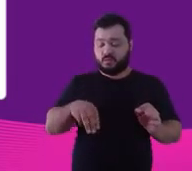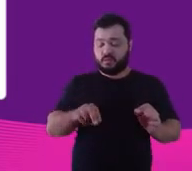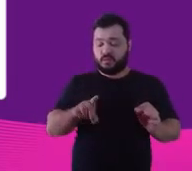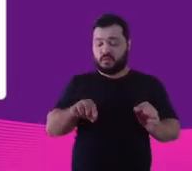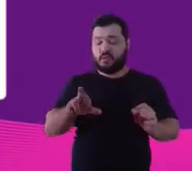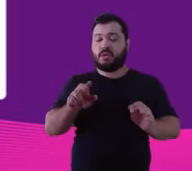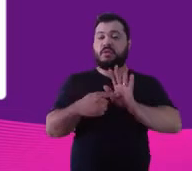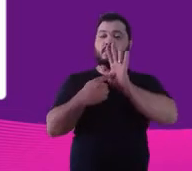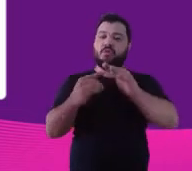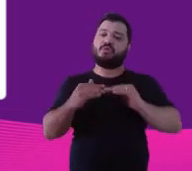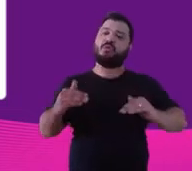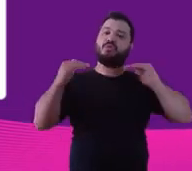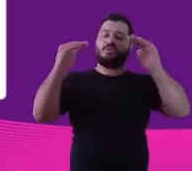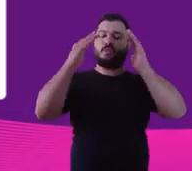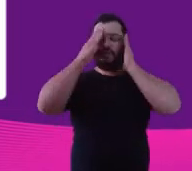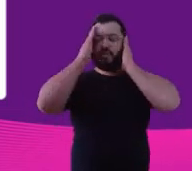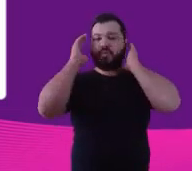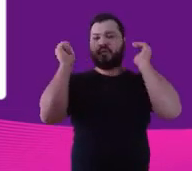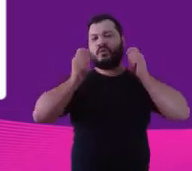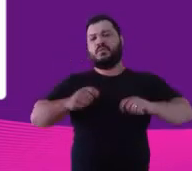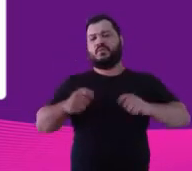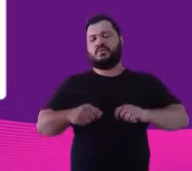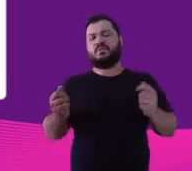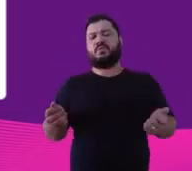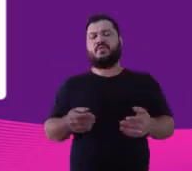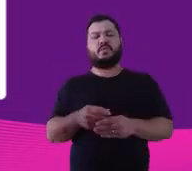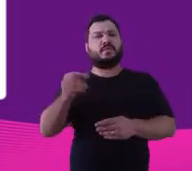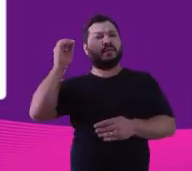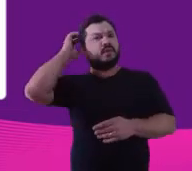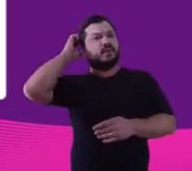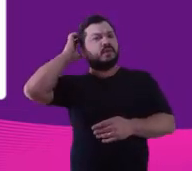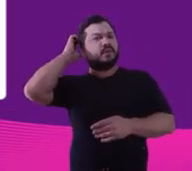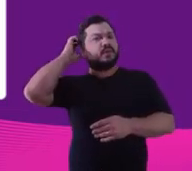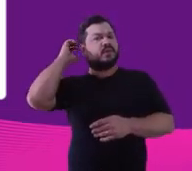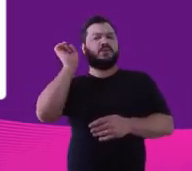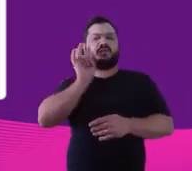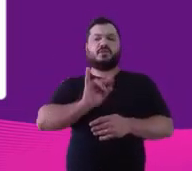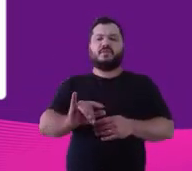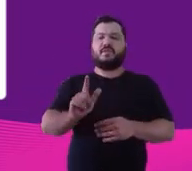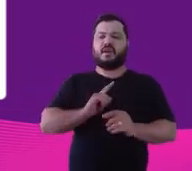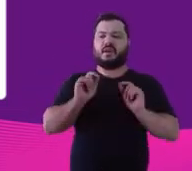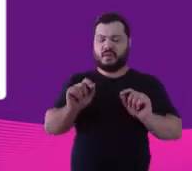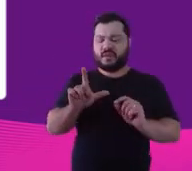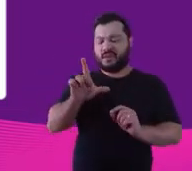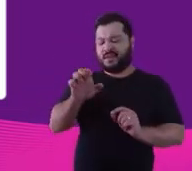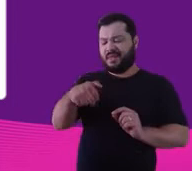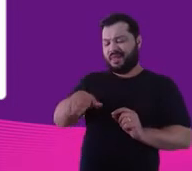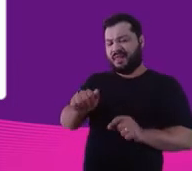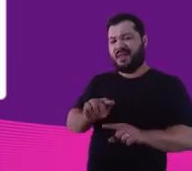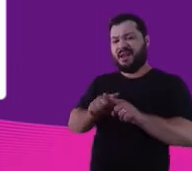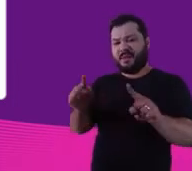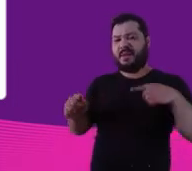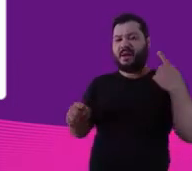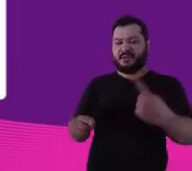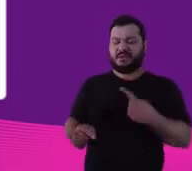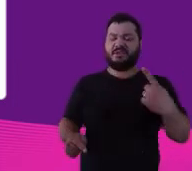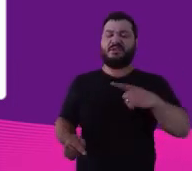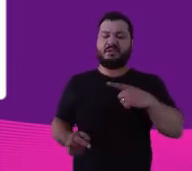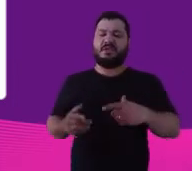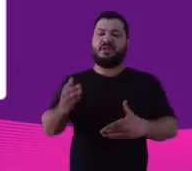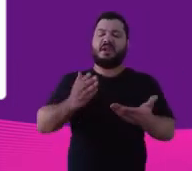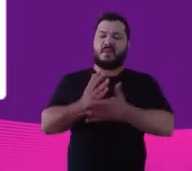demonstrou superioridade Possivelmente modular e vai ser a lenalidomida mas acho que sim